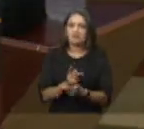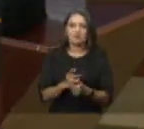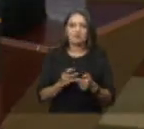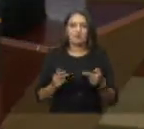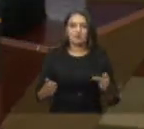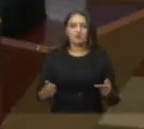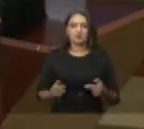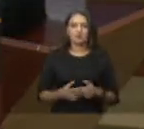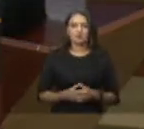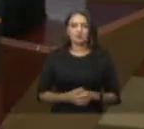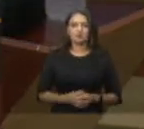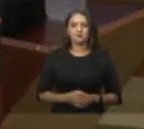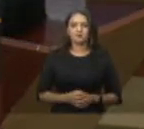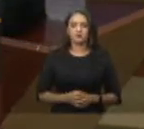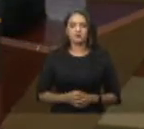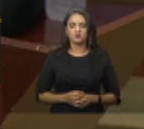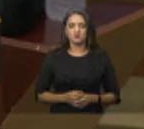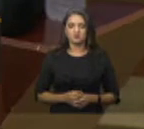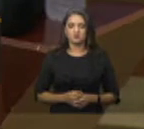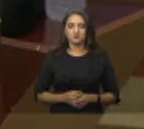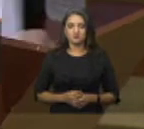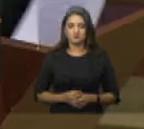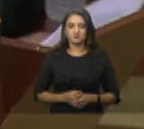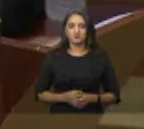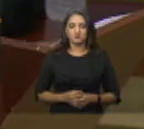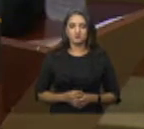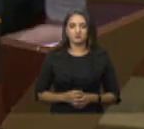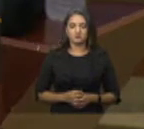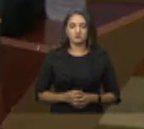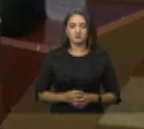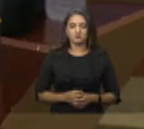as premissas já assentadas